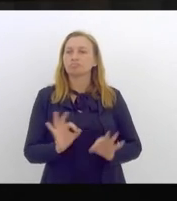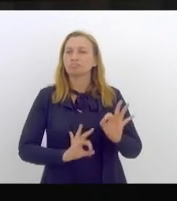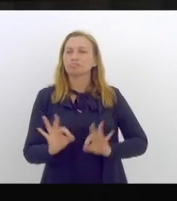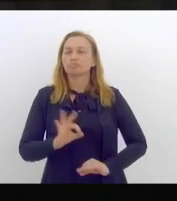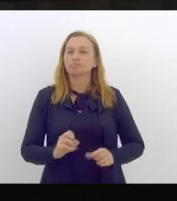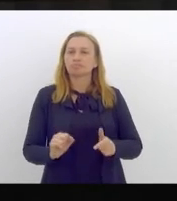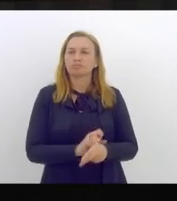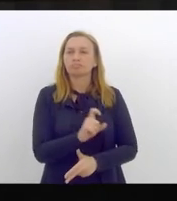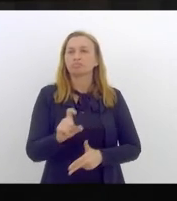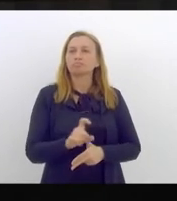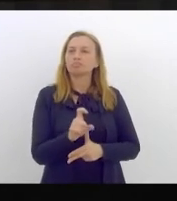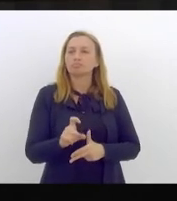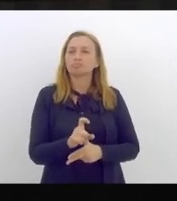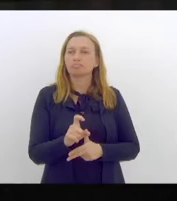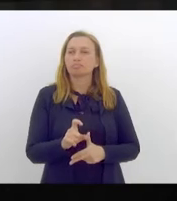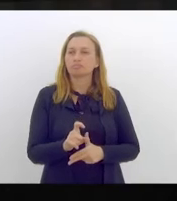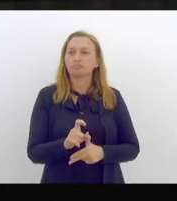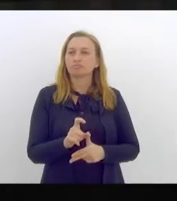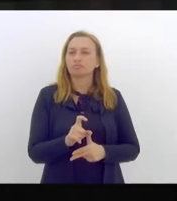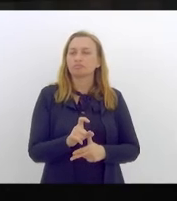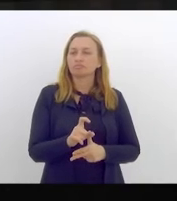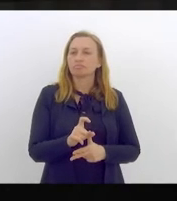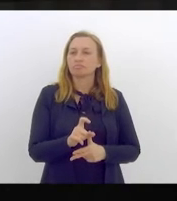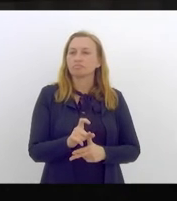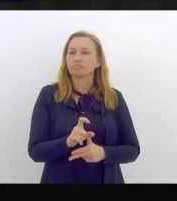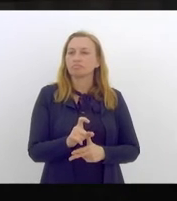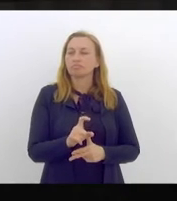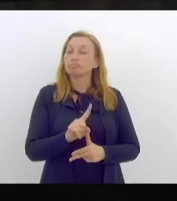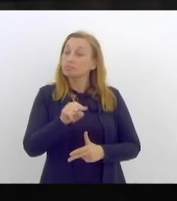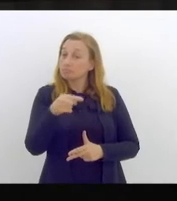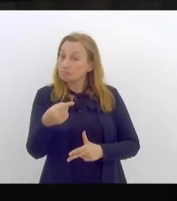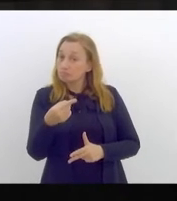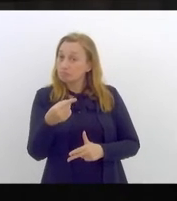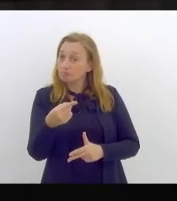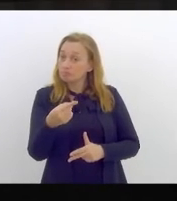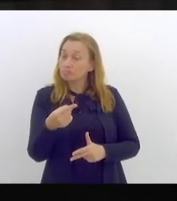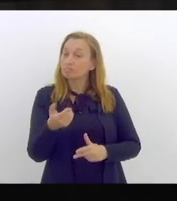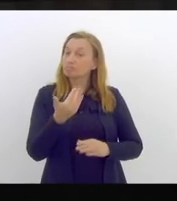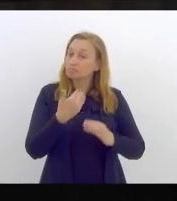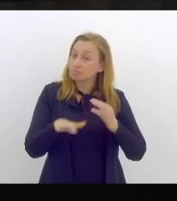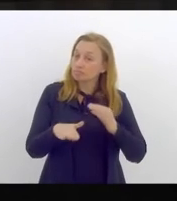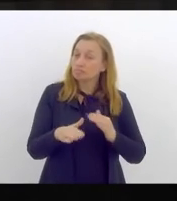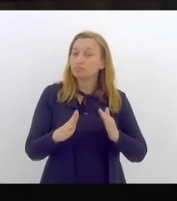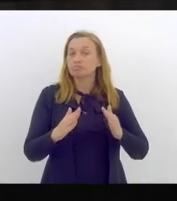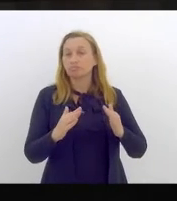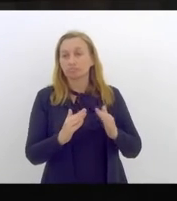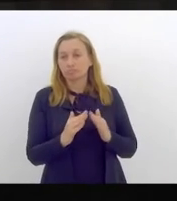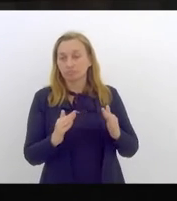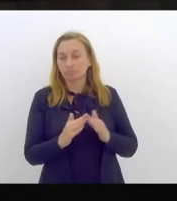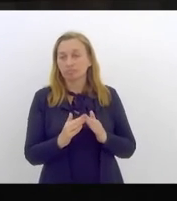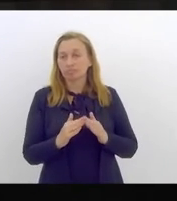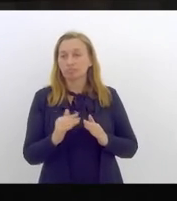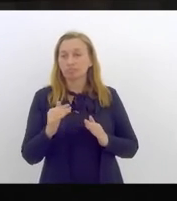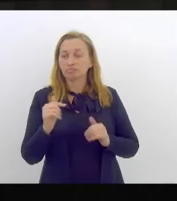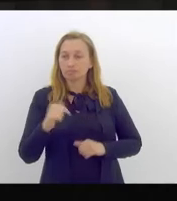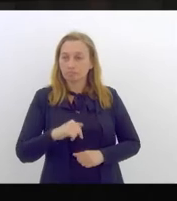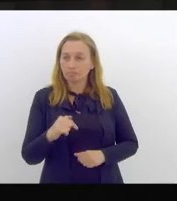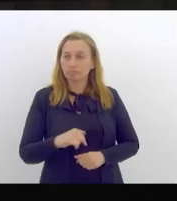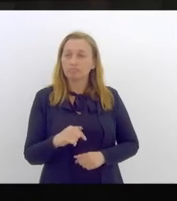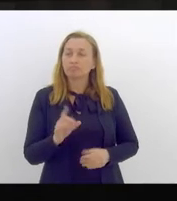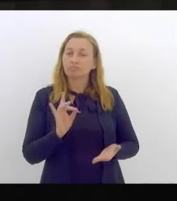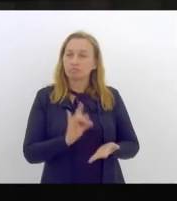pelo Executivo. O Executivo, depois dele preparado, manda para esta casa, e esta casa